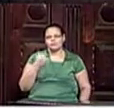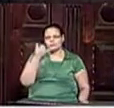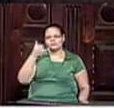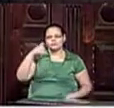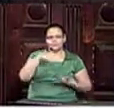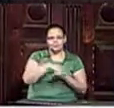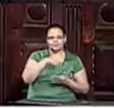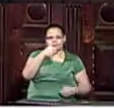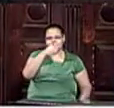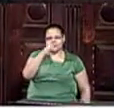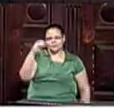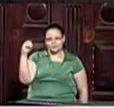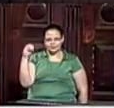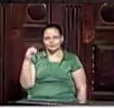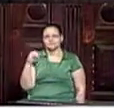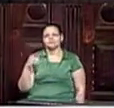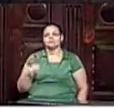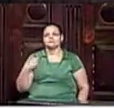100.